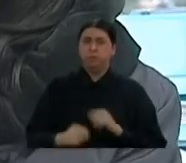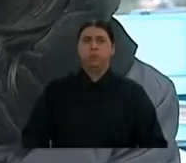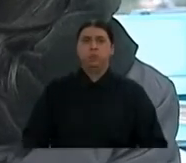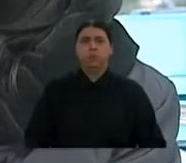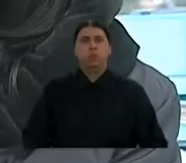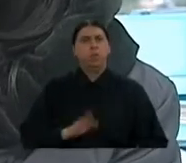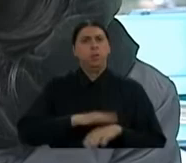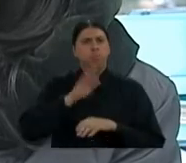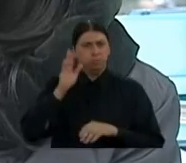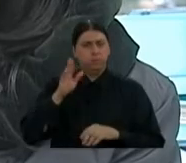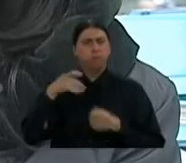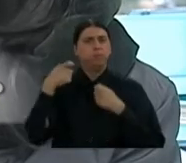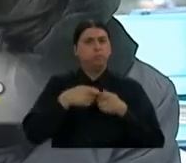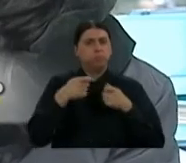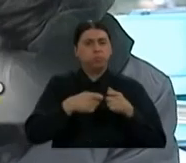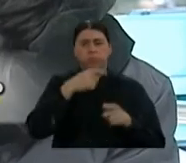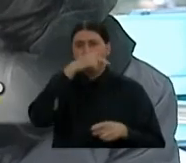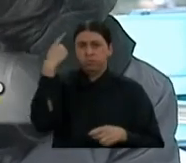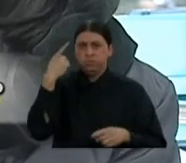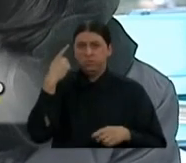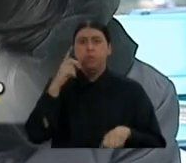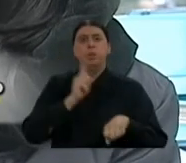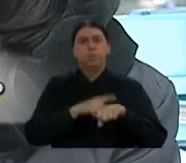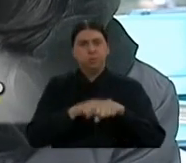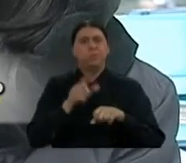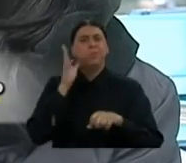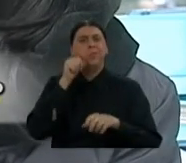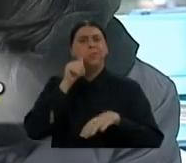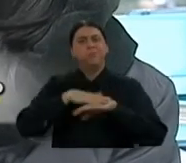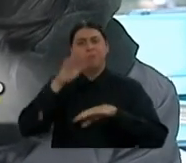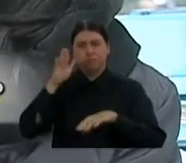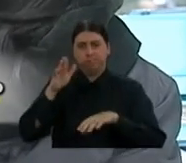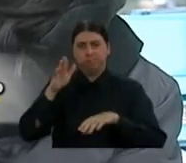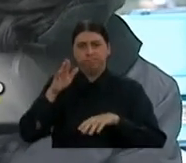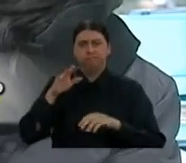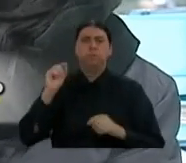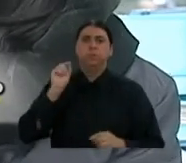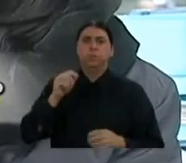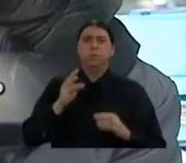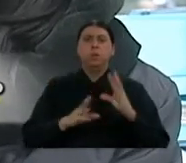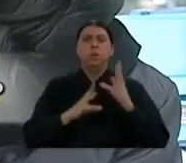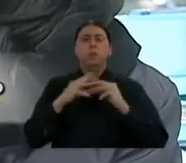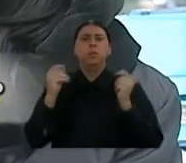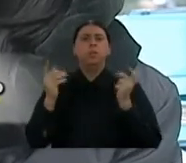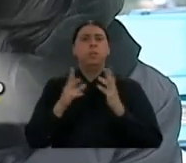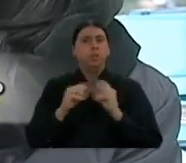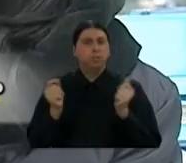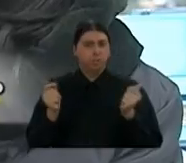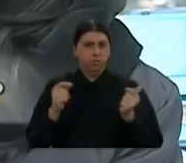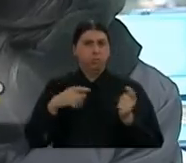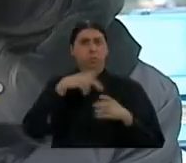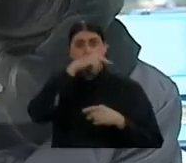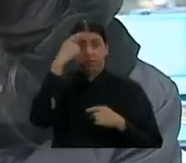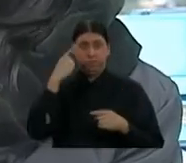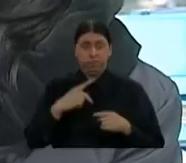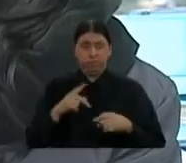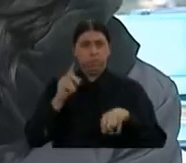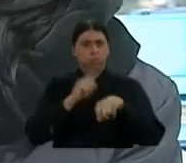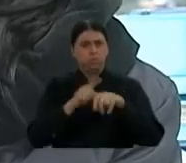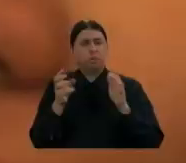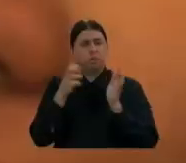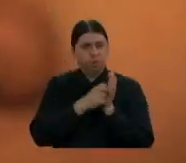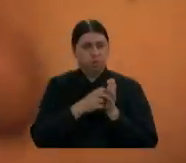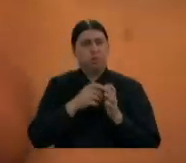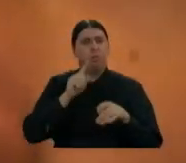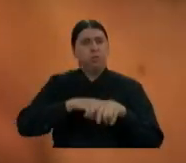exigente o perfil mais tempo vai demorar e quanto mais flexível for esse perfil o tempo é menor